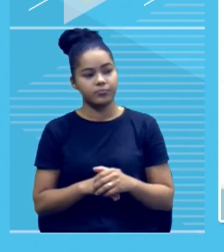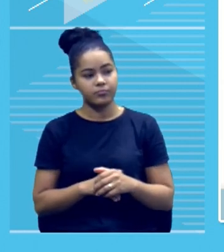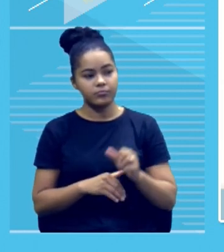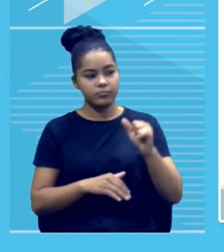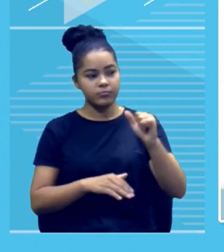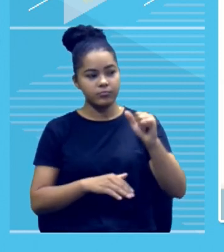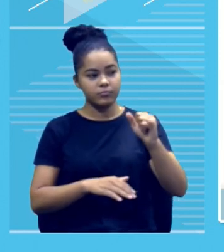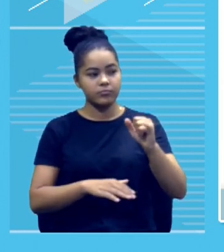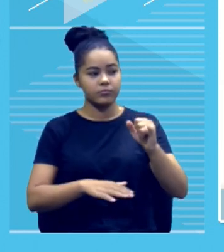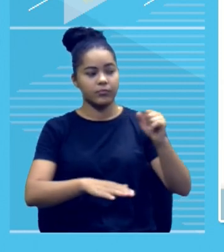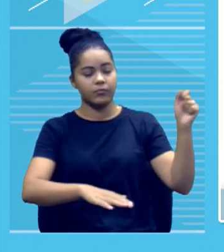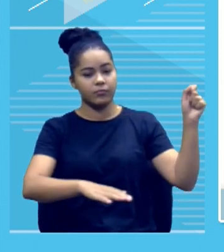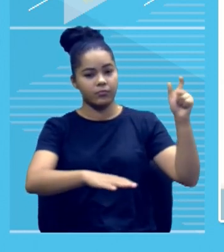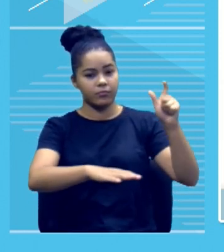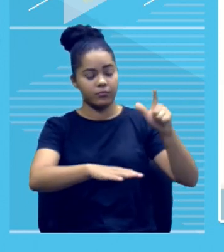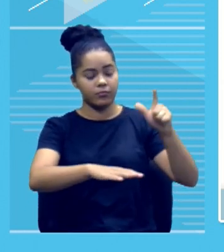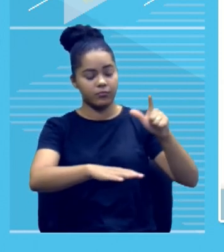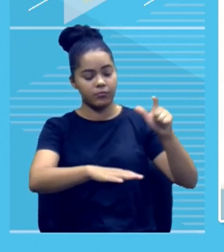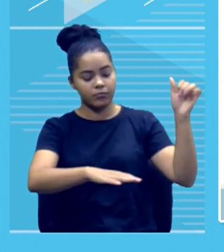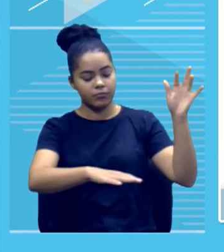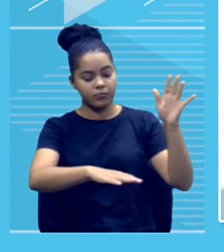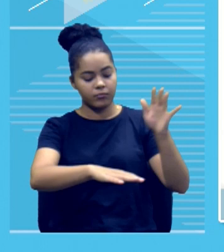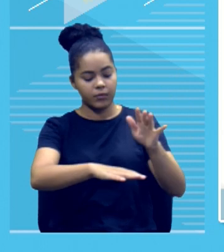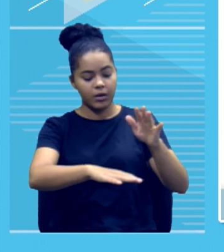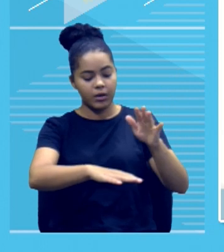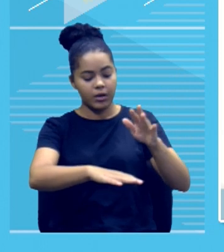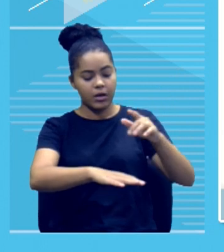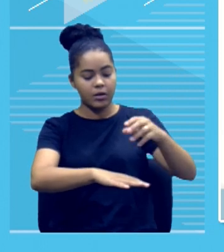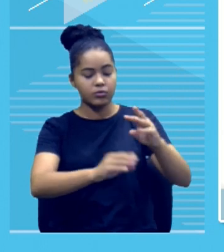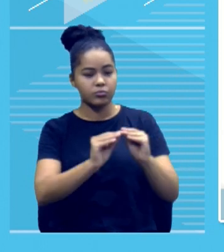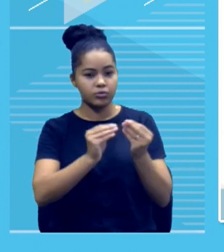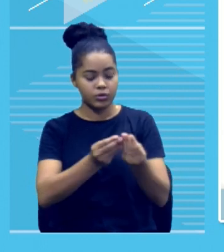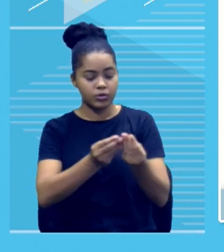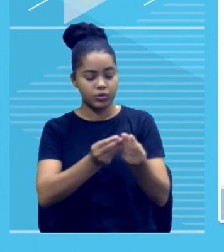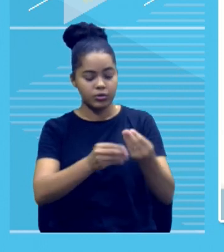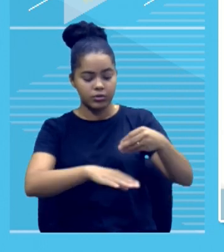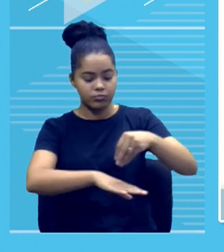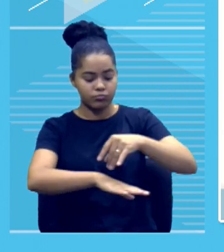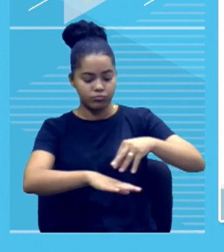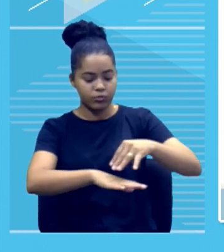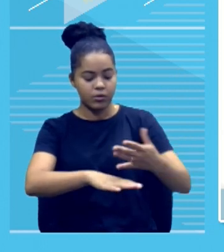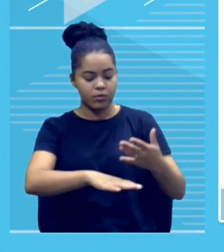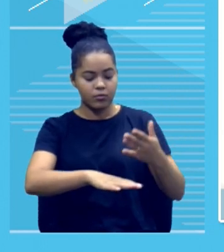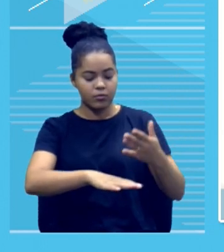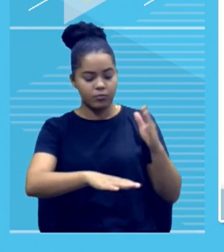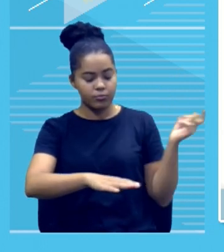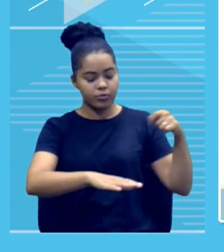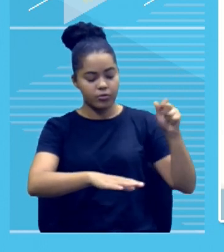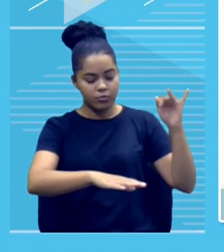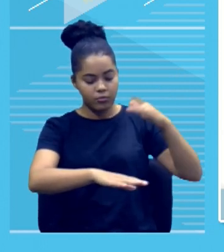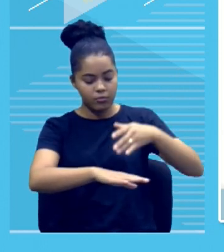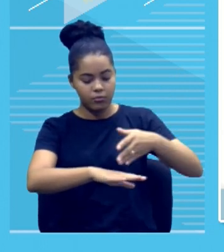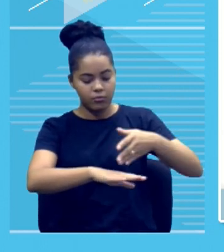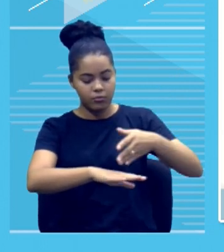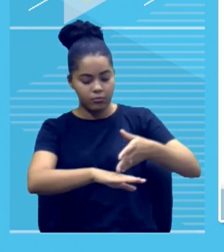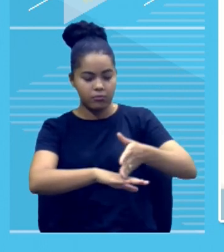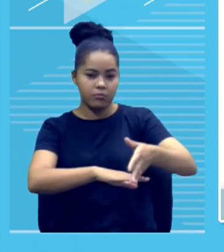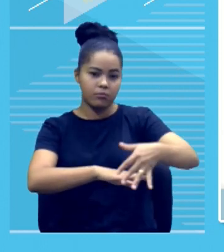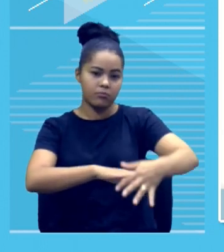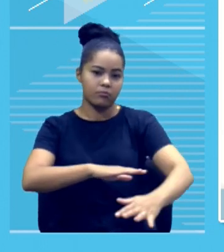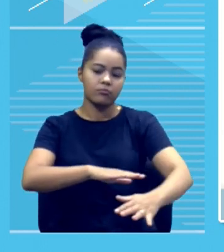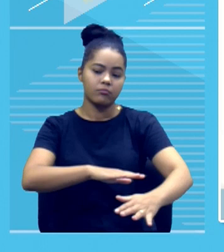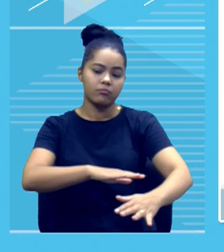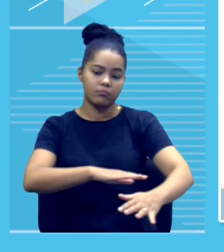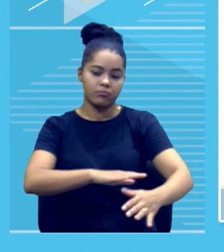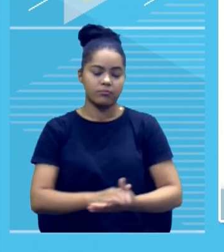na frente dessa luz polarizada, essa luz polarizada, ao passar por essa substância, vai desviar ou não vai desviar. Tá?